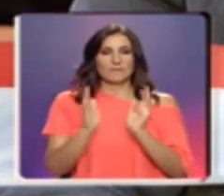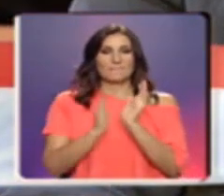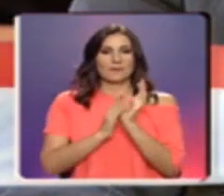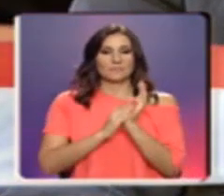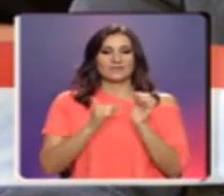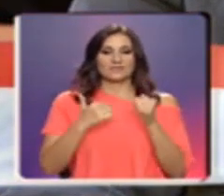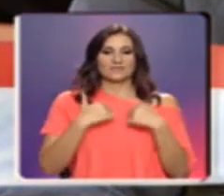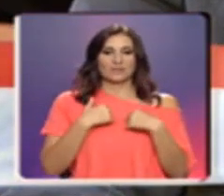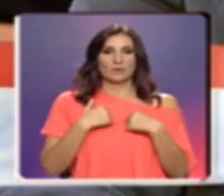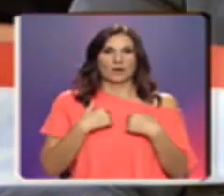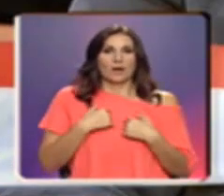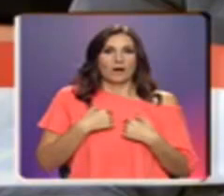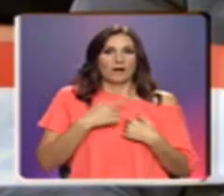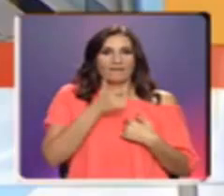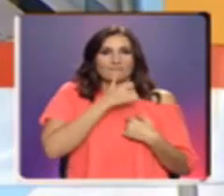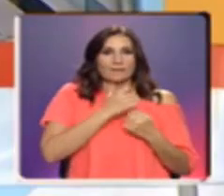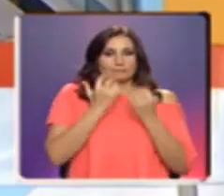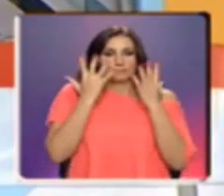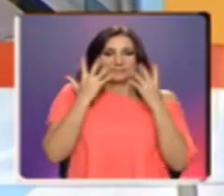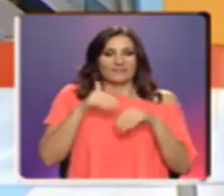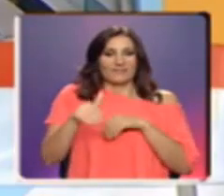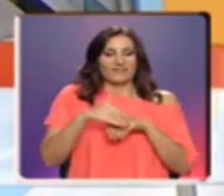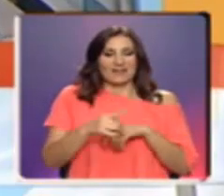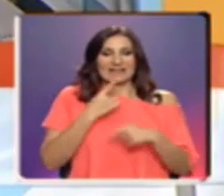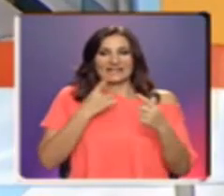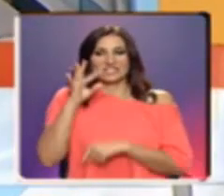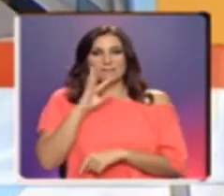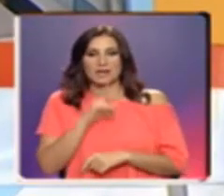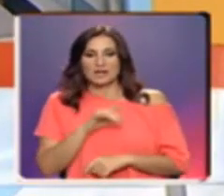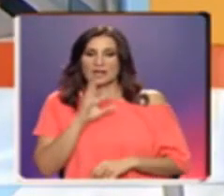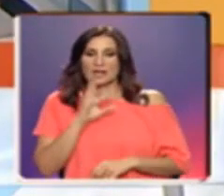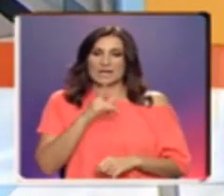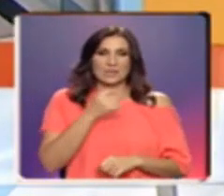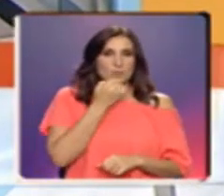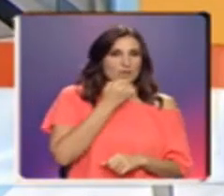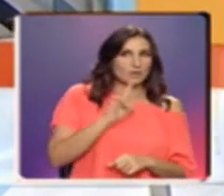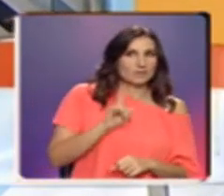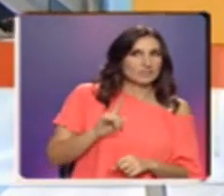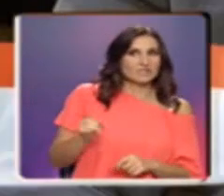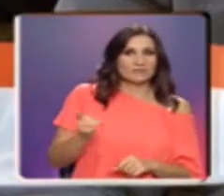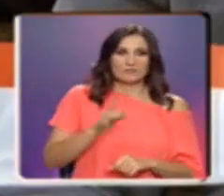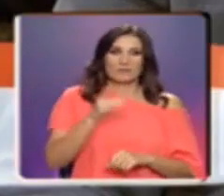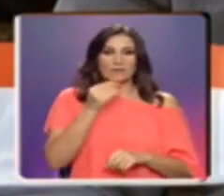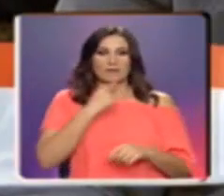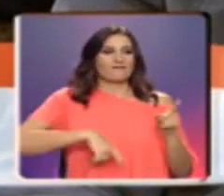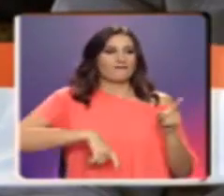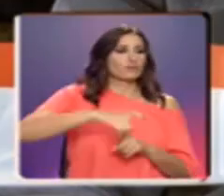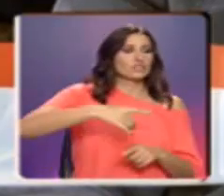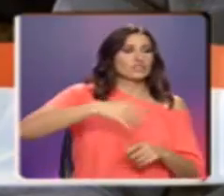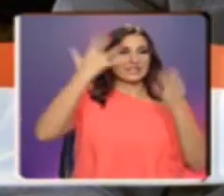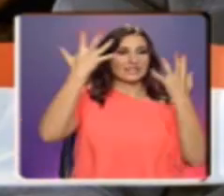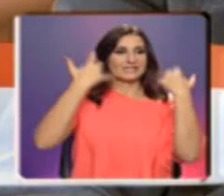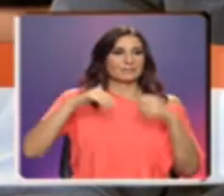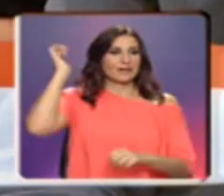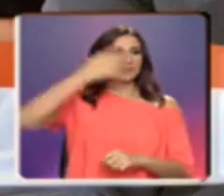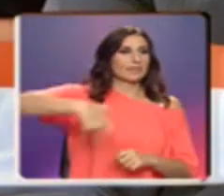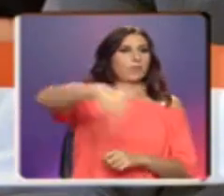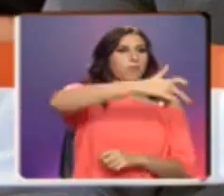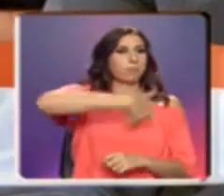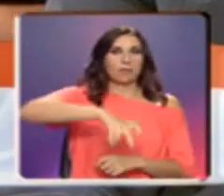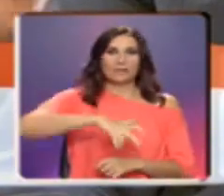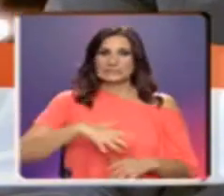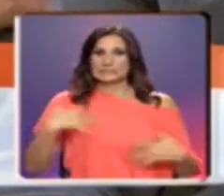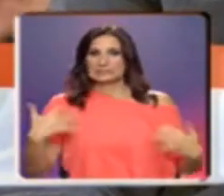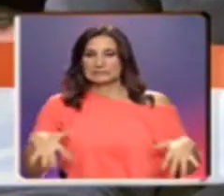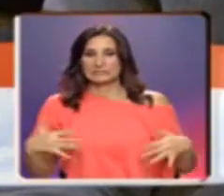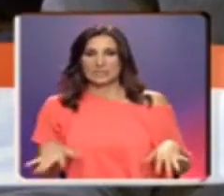é que eu ficava mesmo atrapalhado, que já sabia que iam fazer queixar a minha mãe, que a minha mãe não ia ficar contente, que eu não era suposto andar a fugir pela Assembleia da República. E toda a